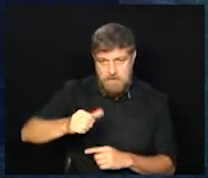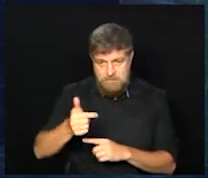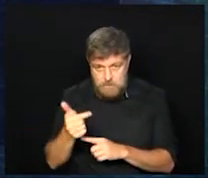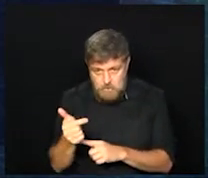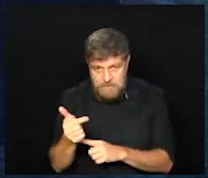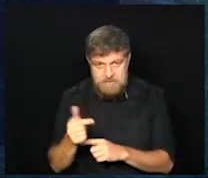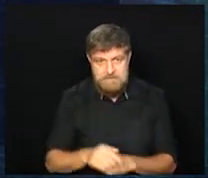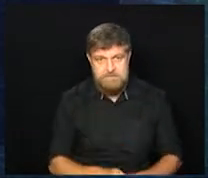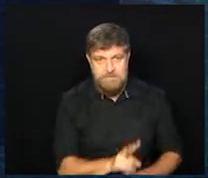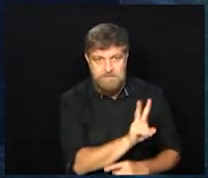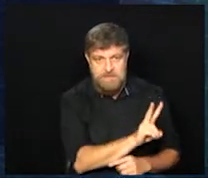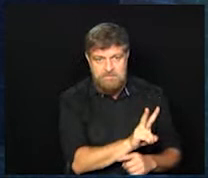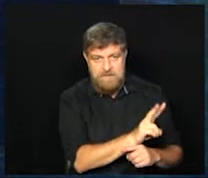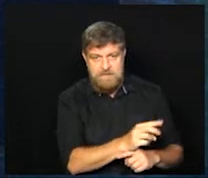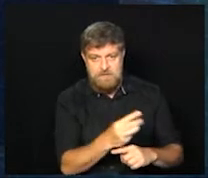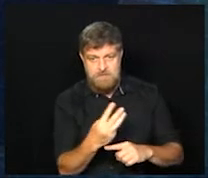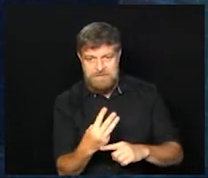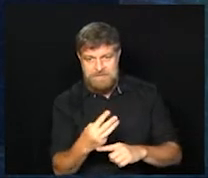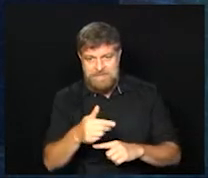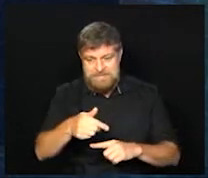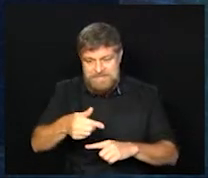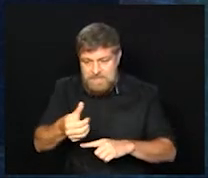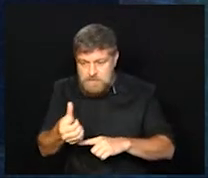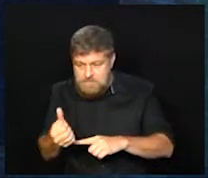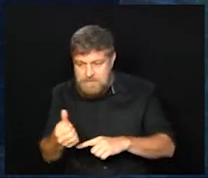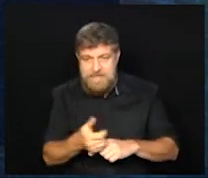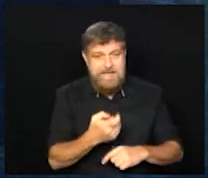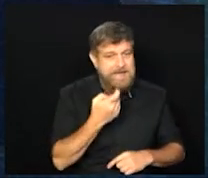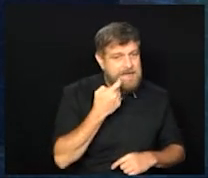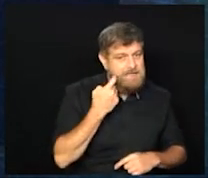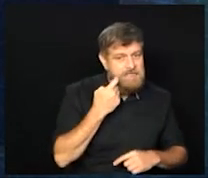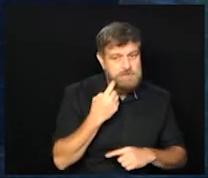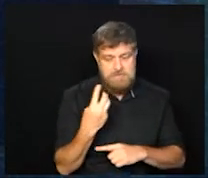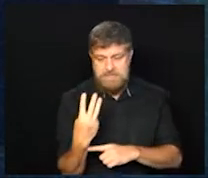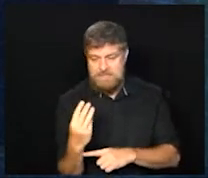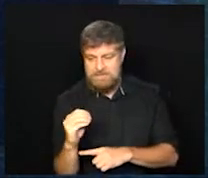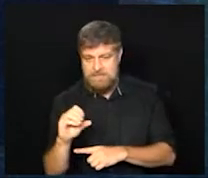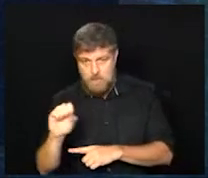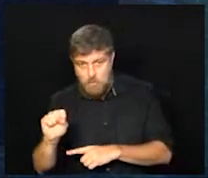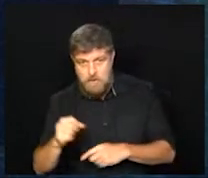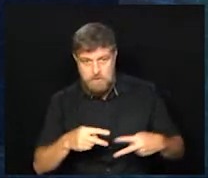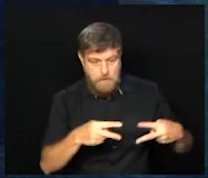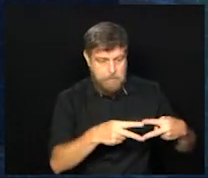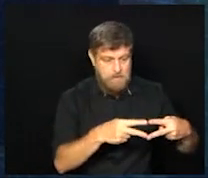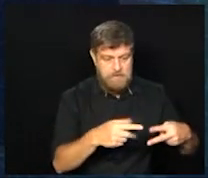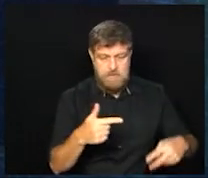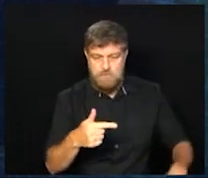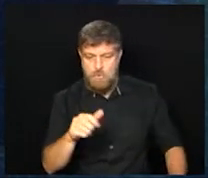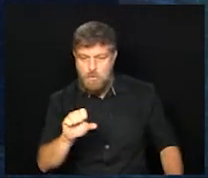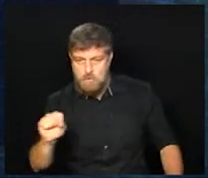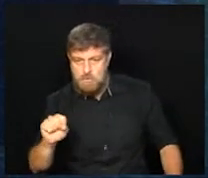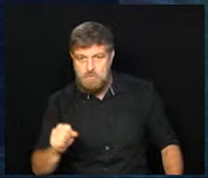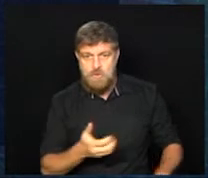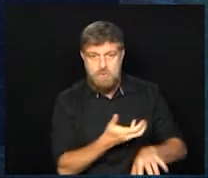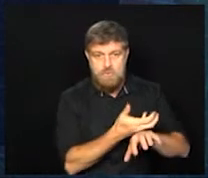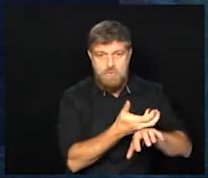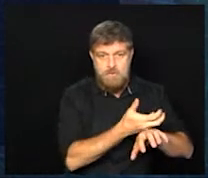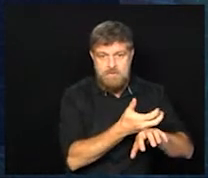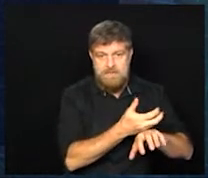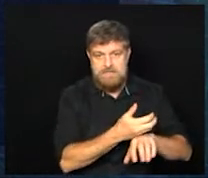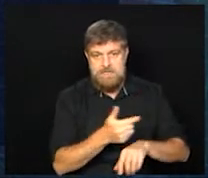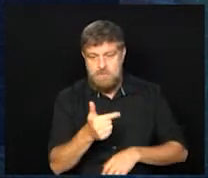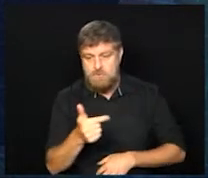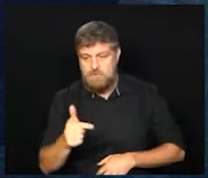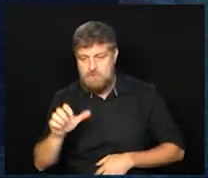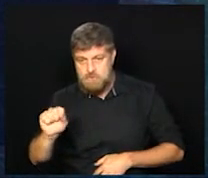Valinhos, 376, Itatiba, 308, Paulínia, 288, Nova Odessa,